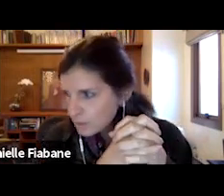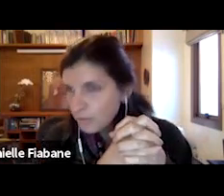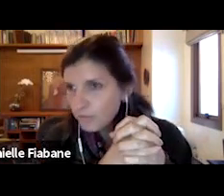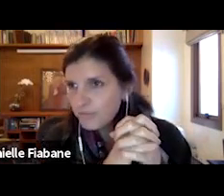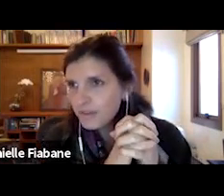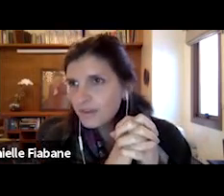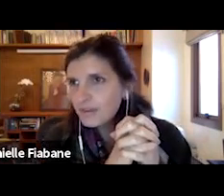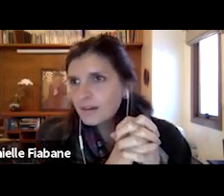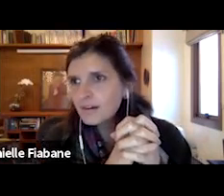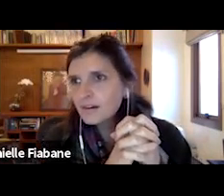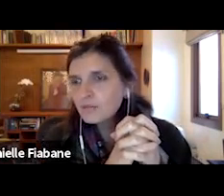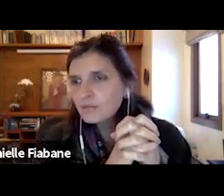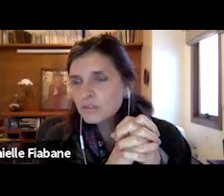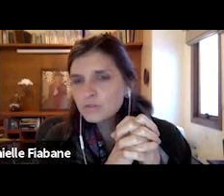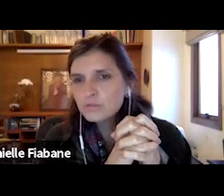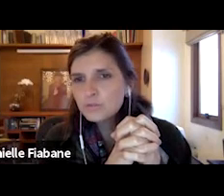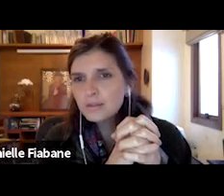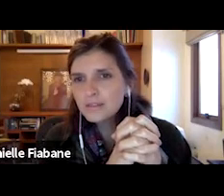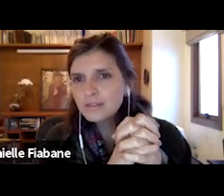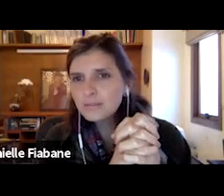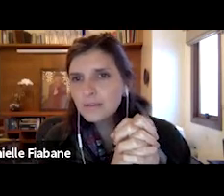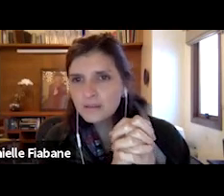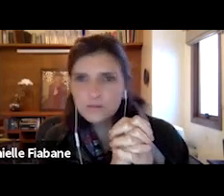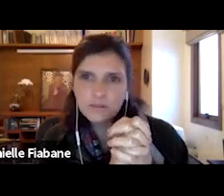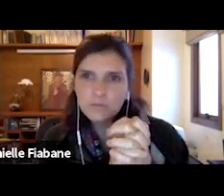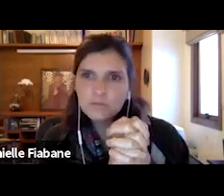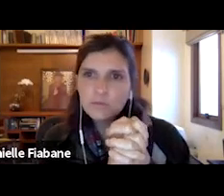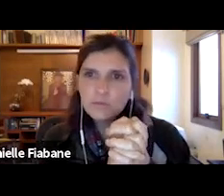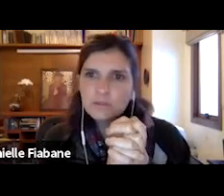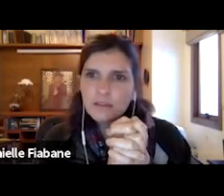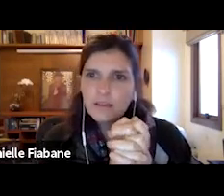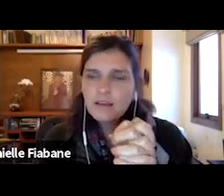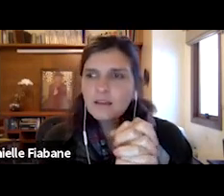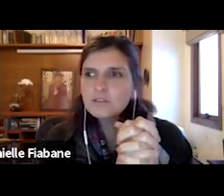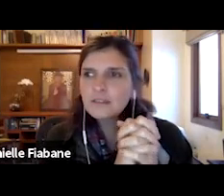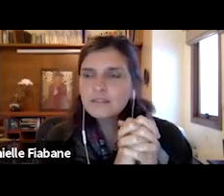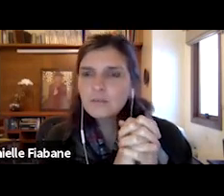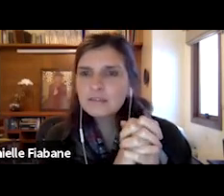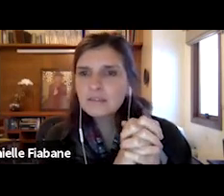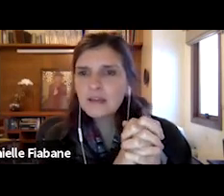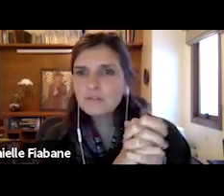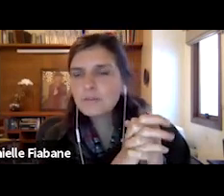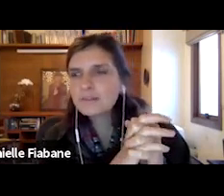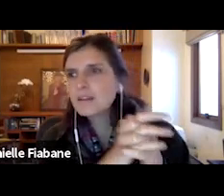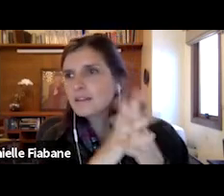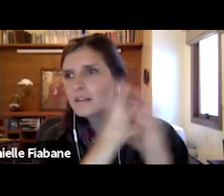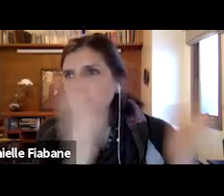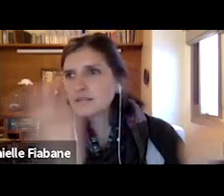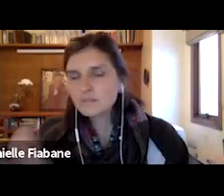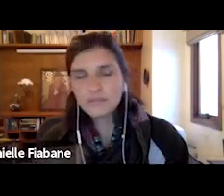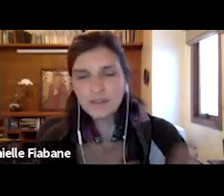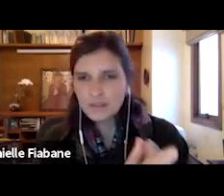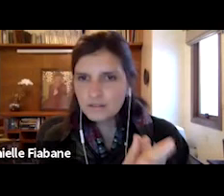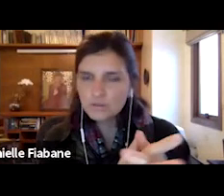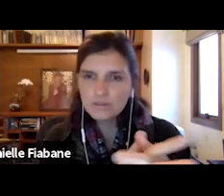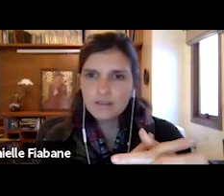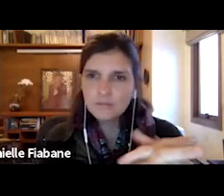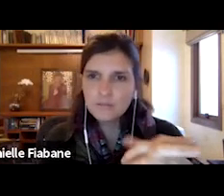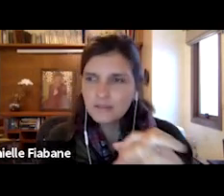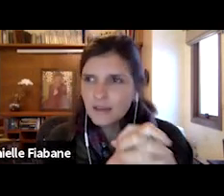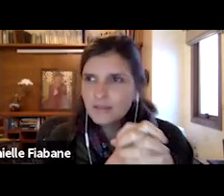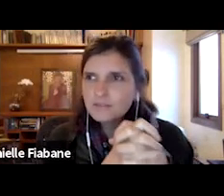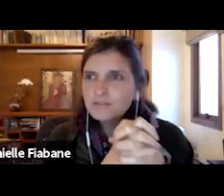de promover um sentido de pertencimento nas pessoas, de sensibilizá-los para as realidades diferentes,